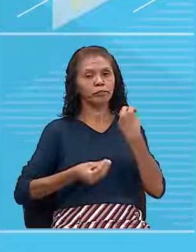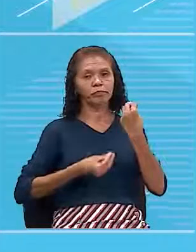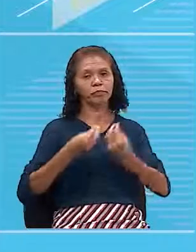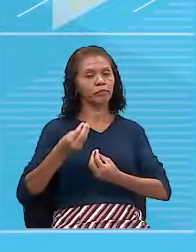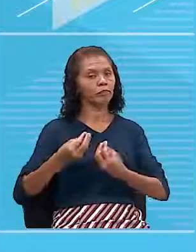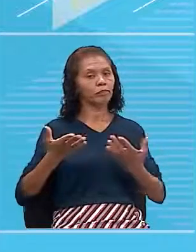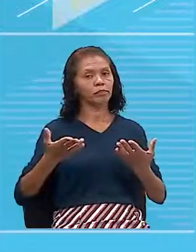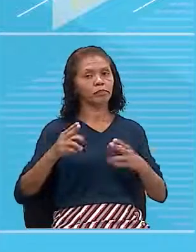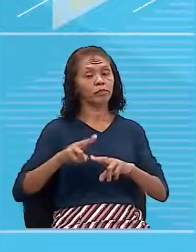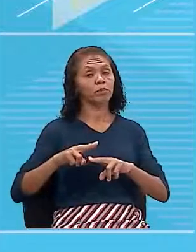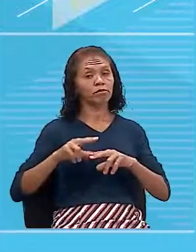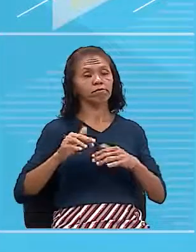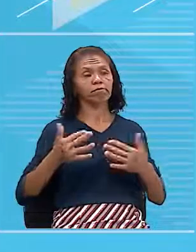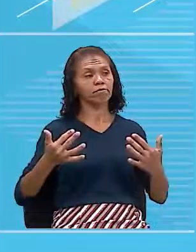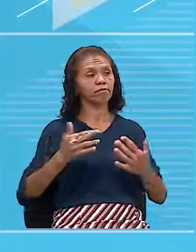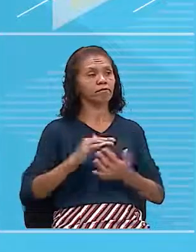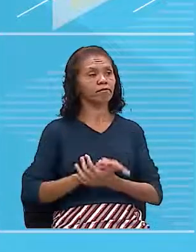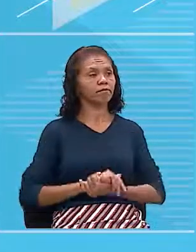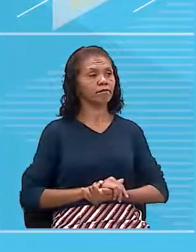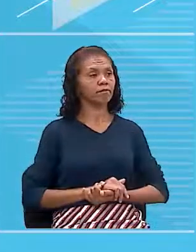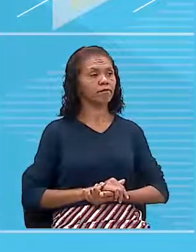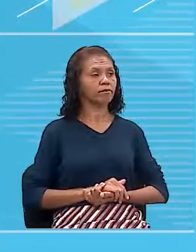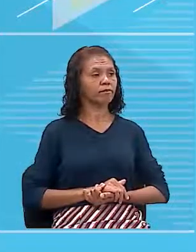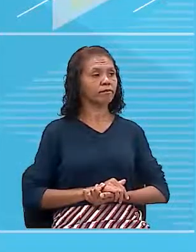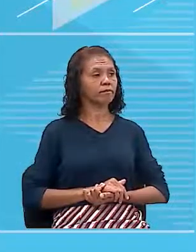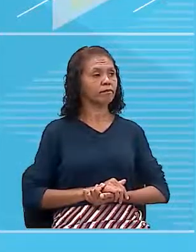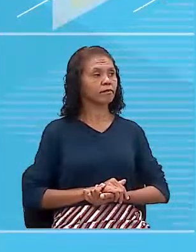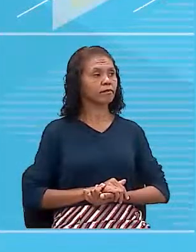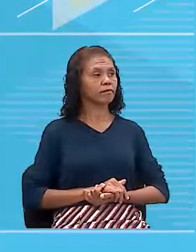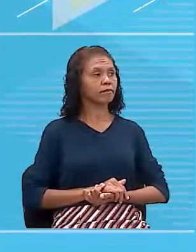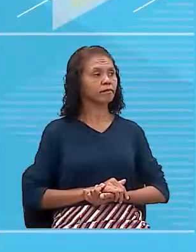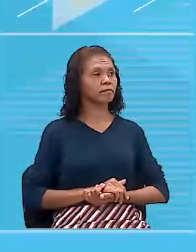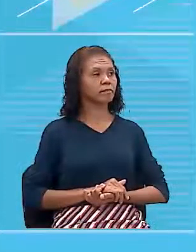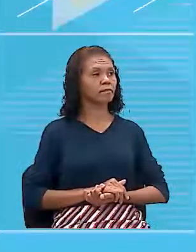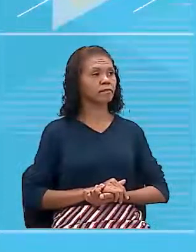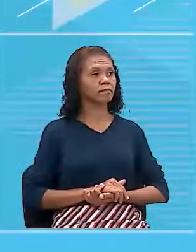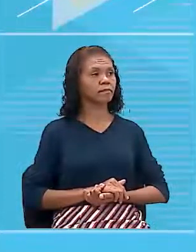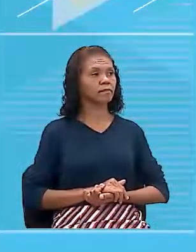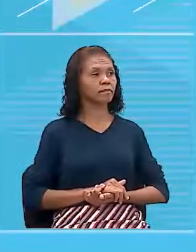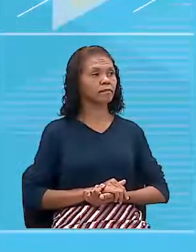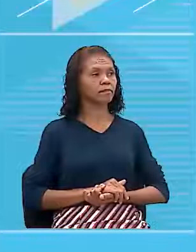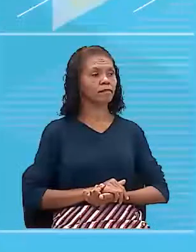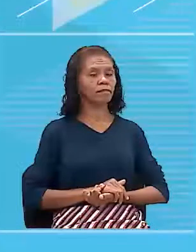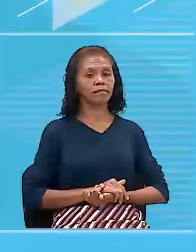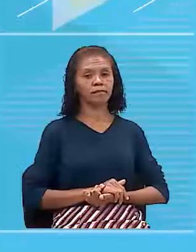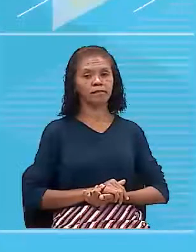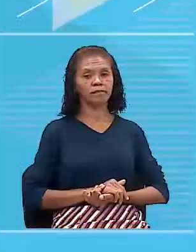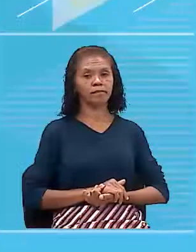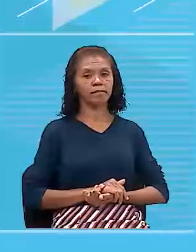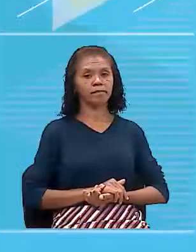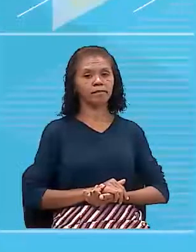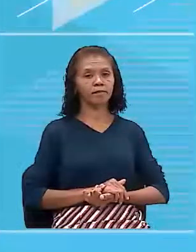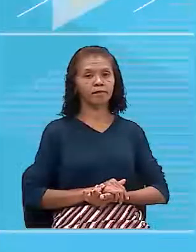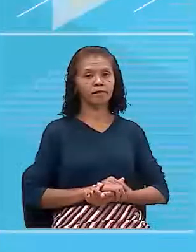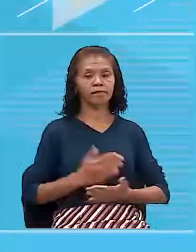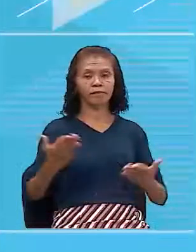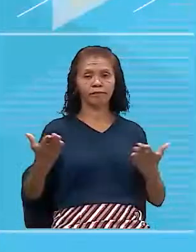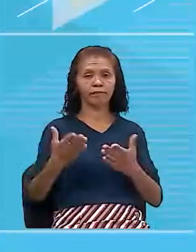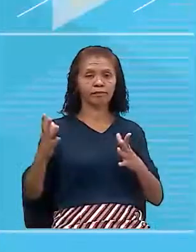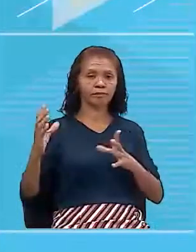ó tá vendo muito mais né Então bora agora para os